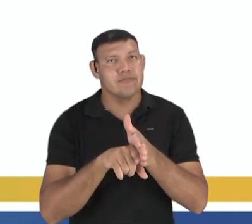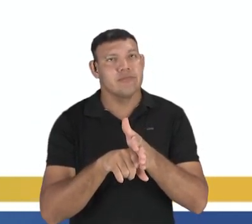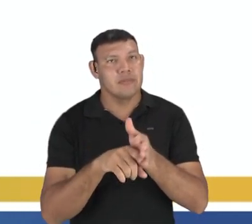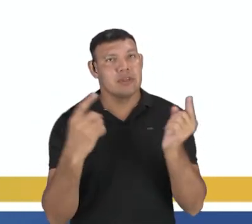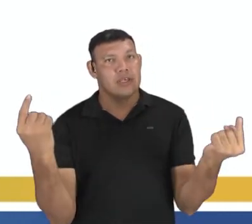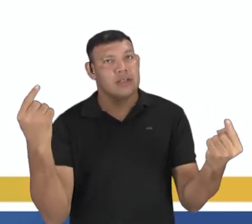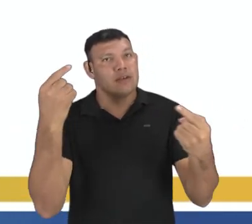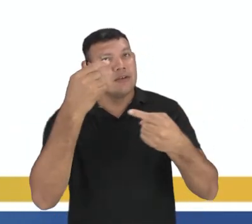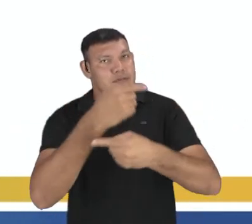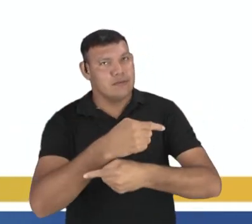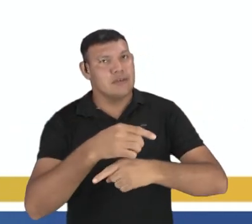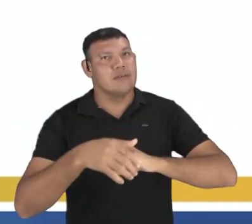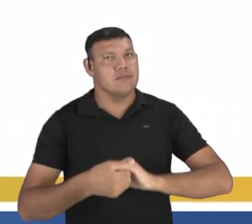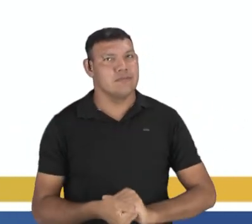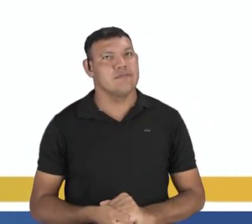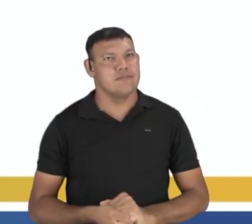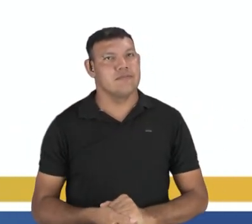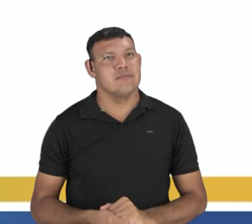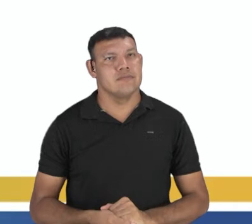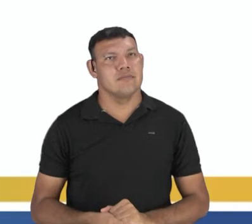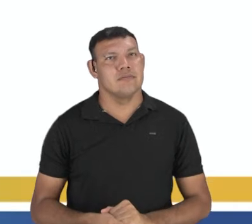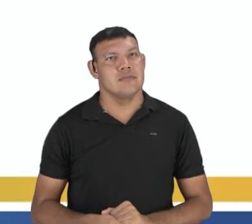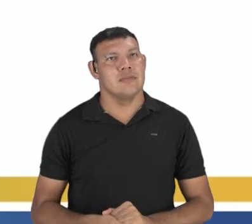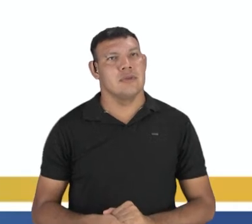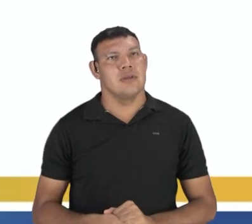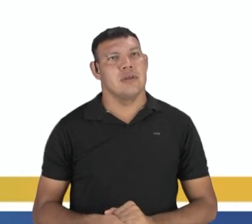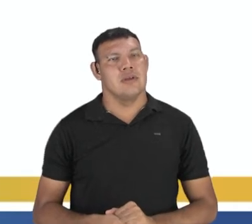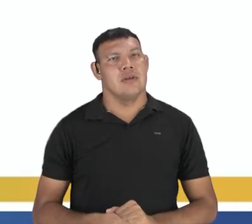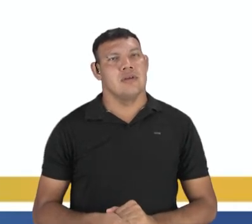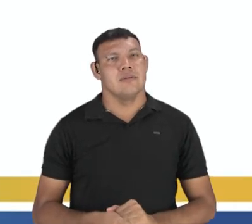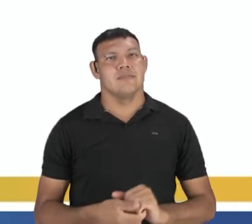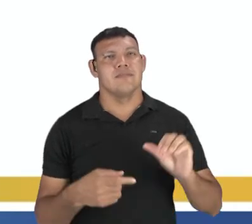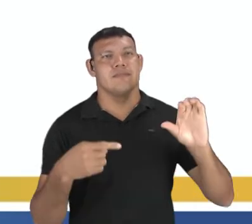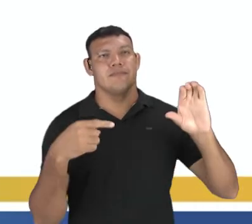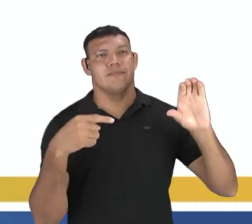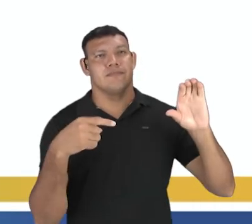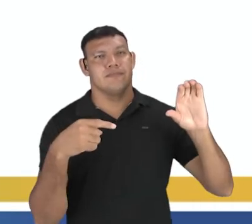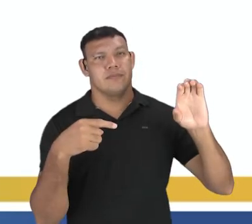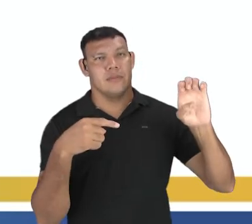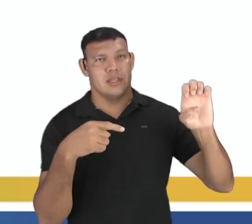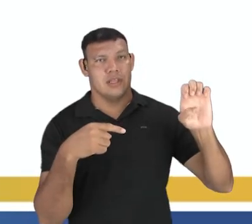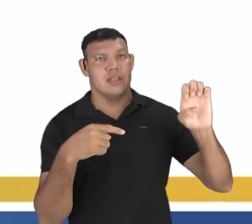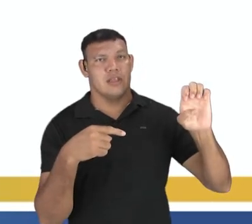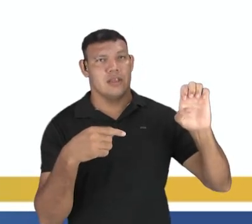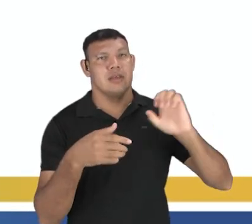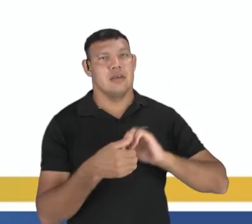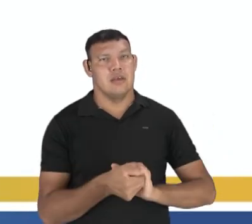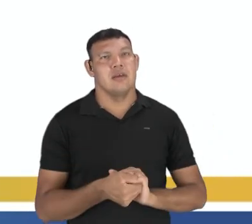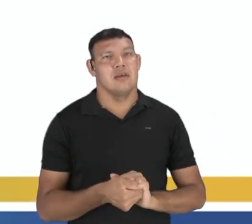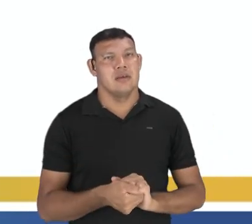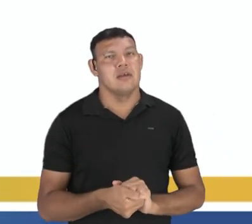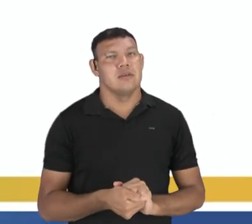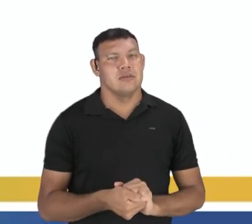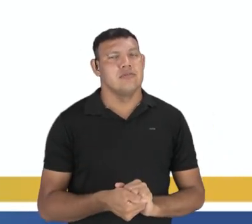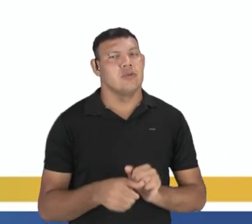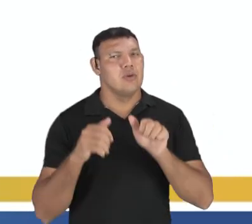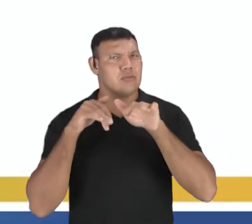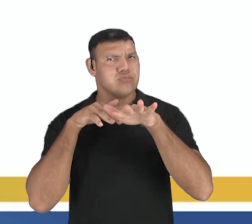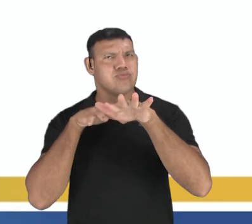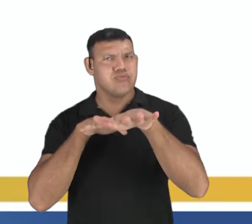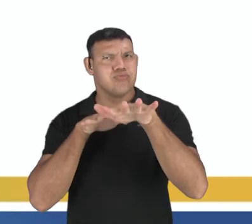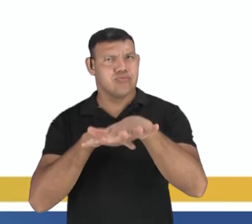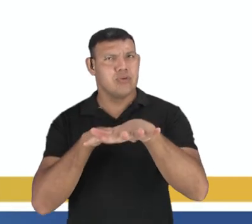de um método de investigação científica. Agora, vamos à alternativa E. Trata-se de uma típica manifestação social da era